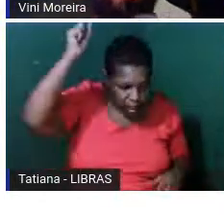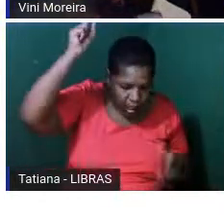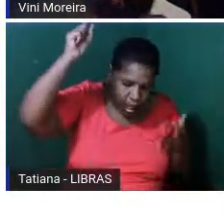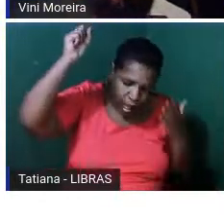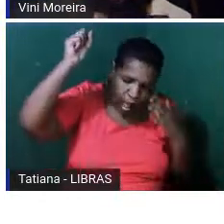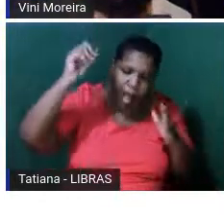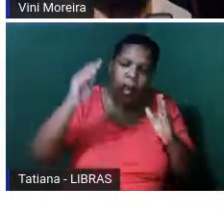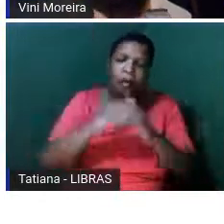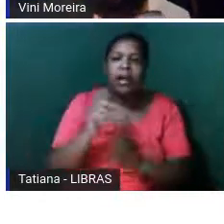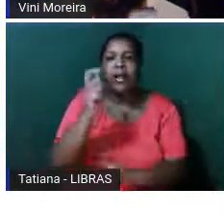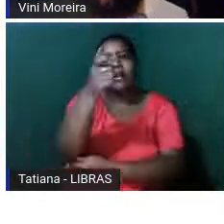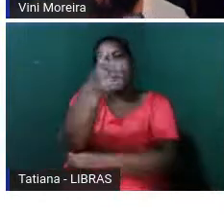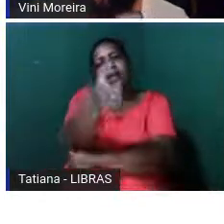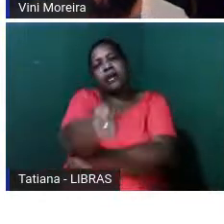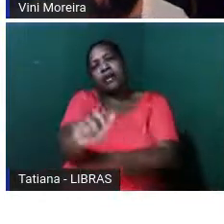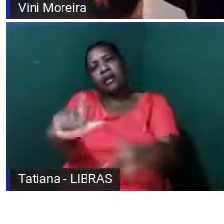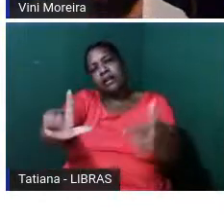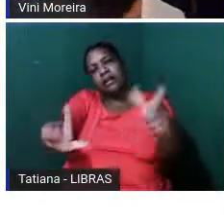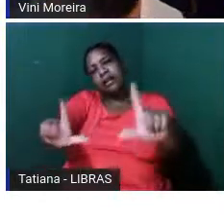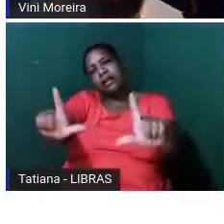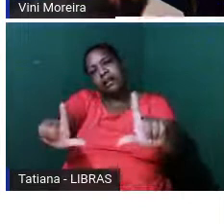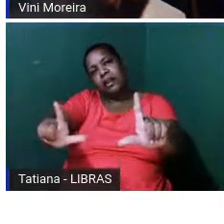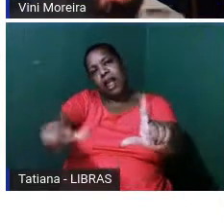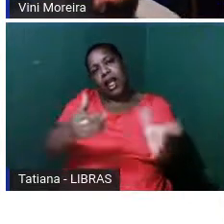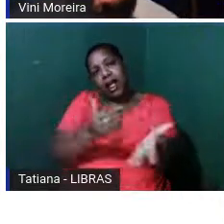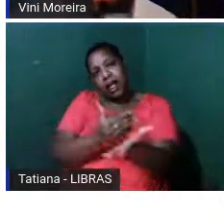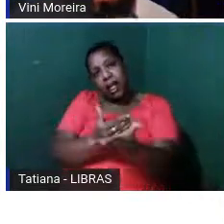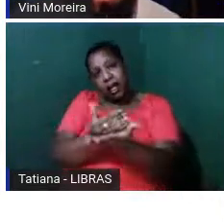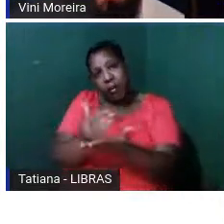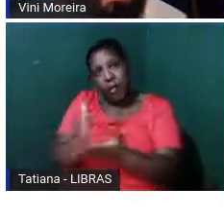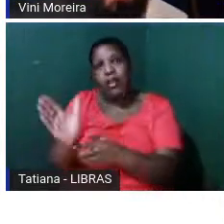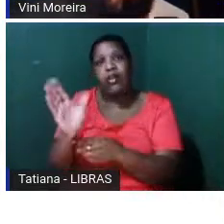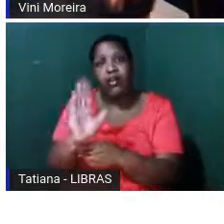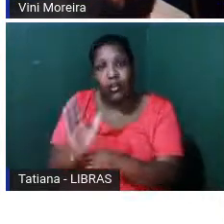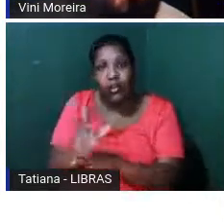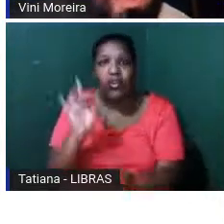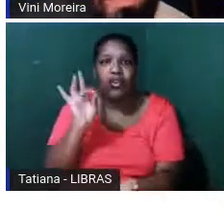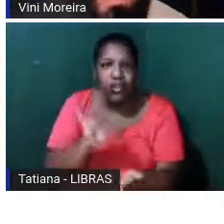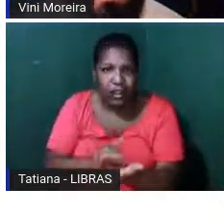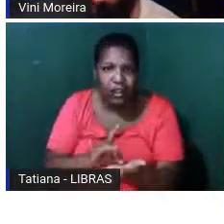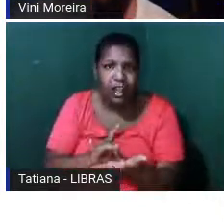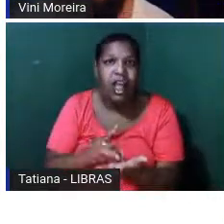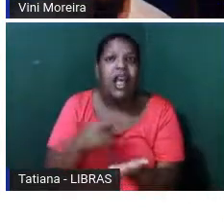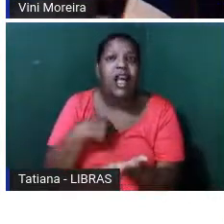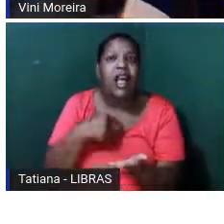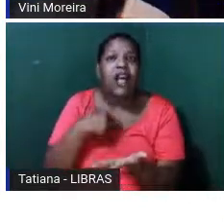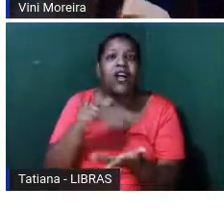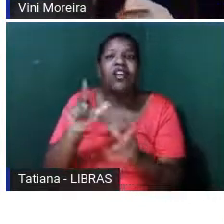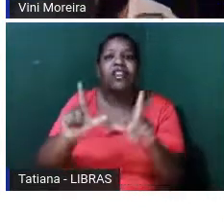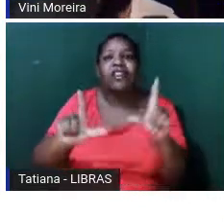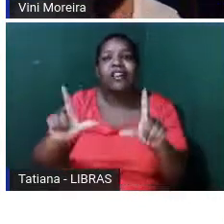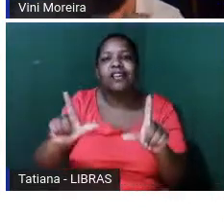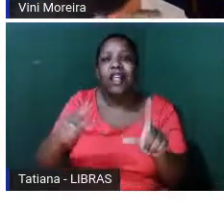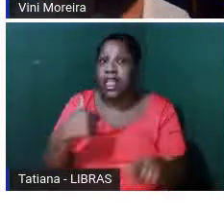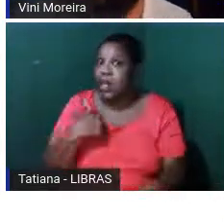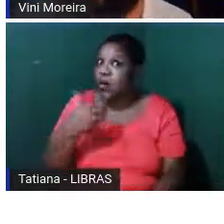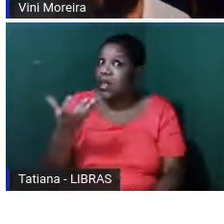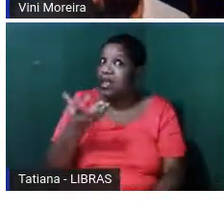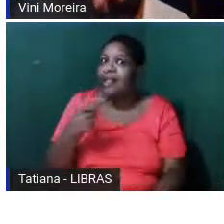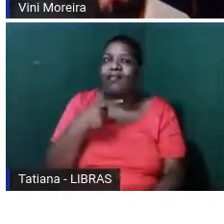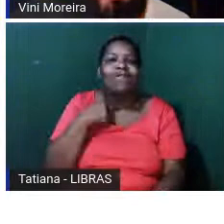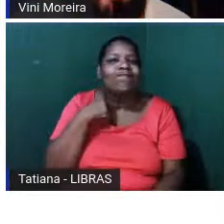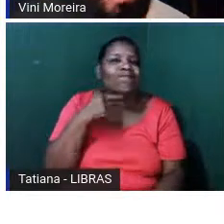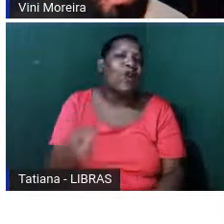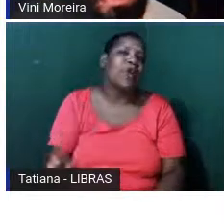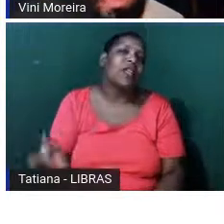liga a TV e aí começa o curso de fato que a gente gravou que começa com uma matéria de televisão e eu não